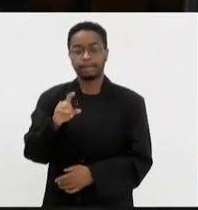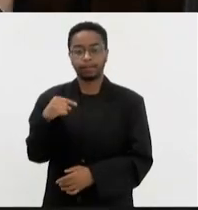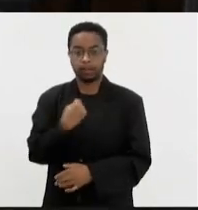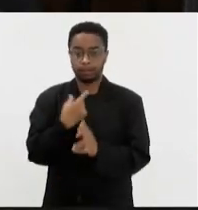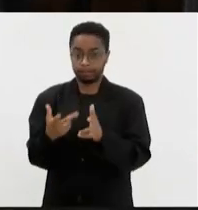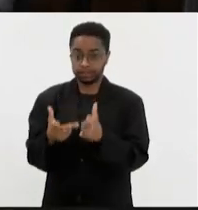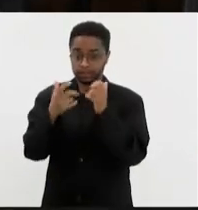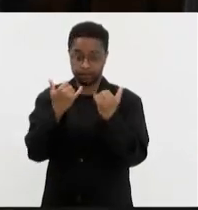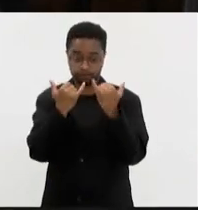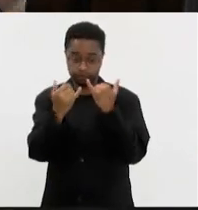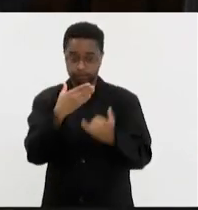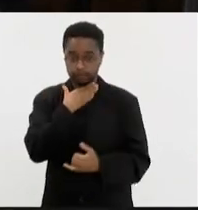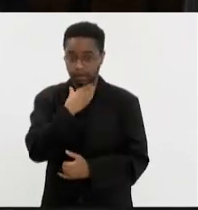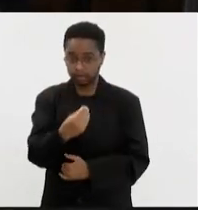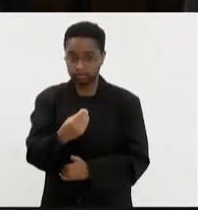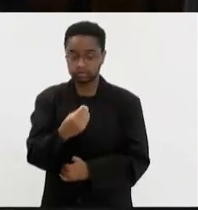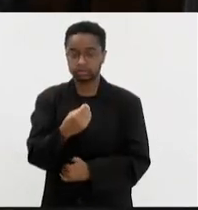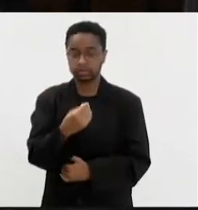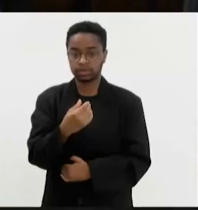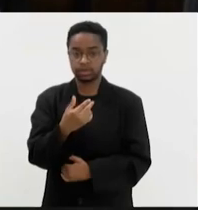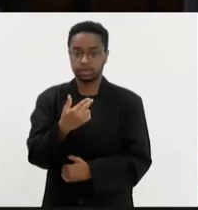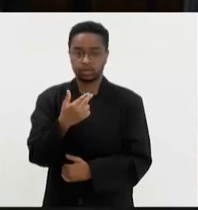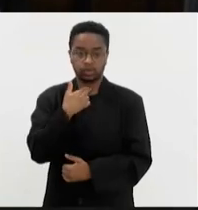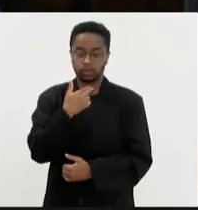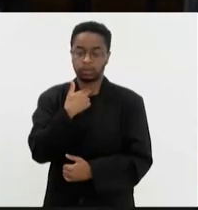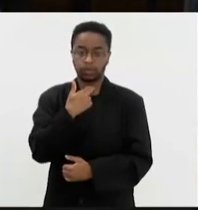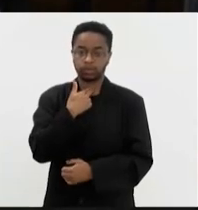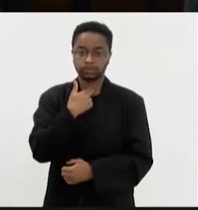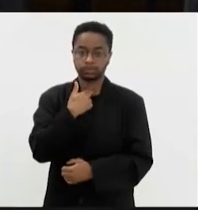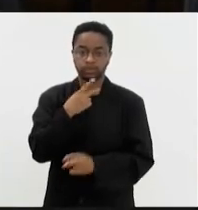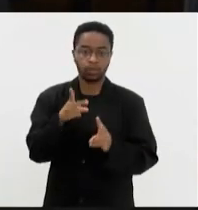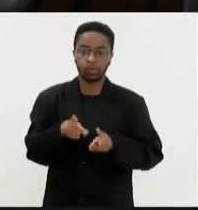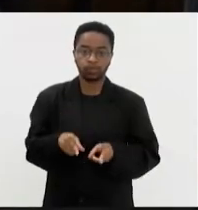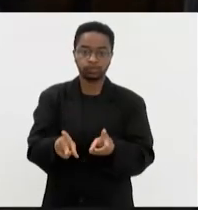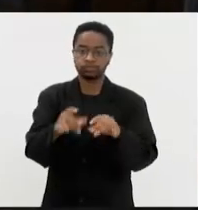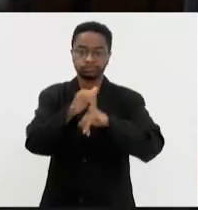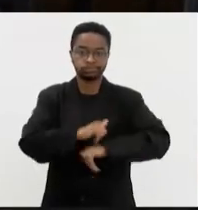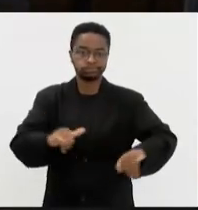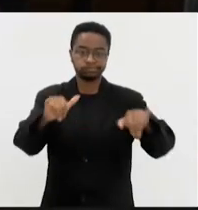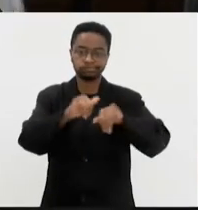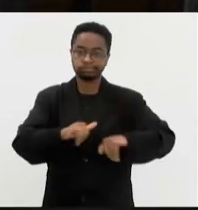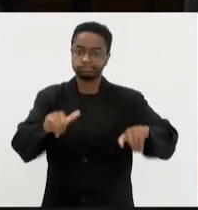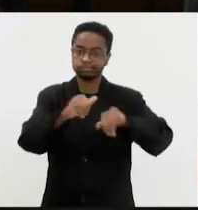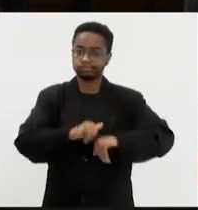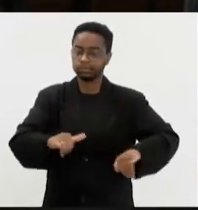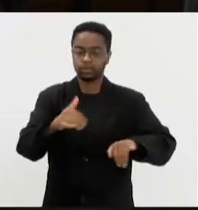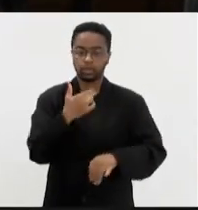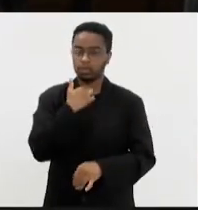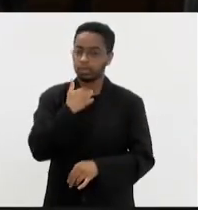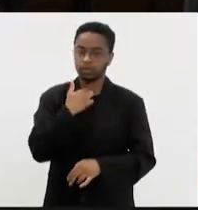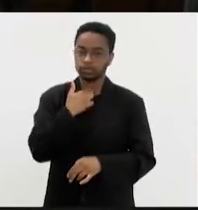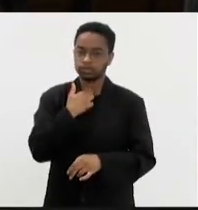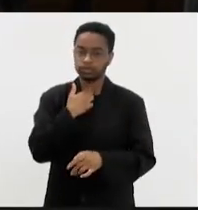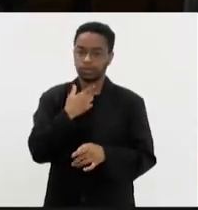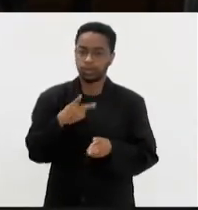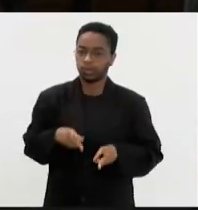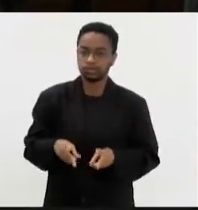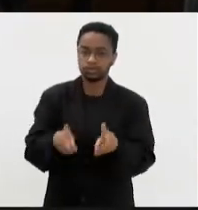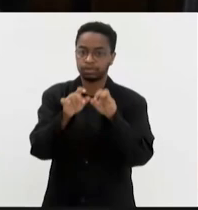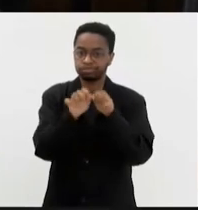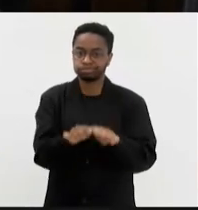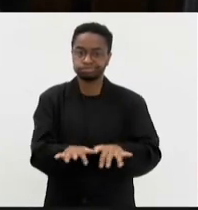falsa aquilo não seja eh continuado aquela informação não prossiga em